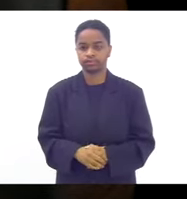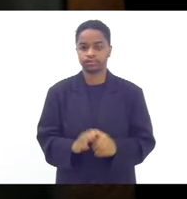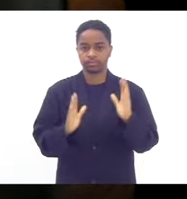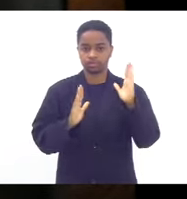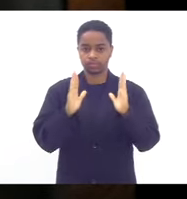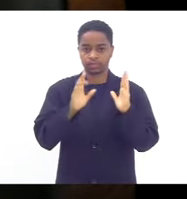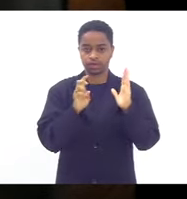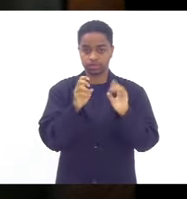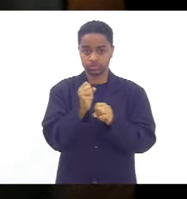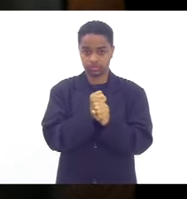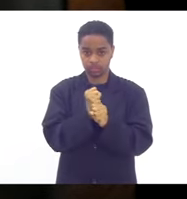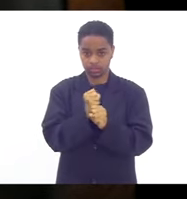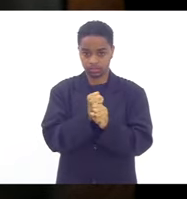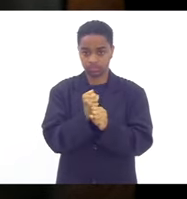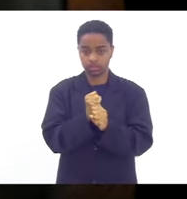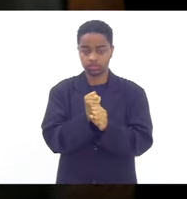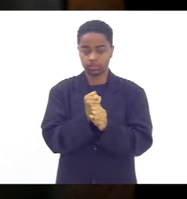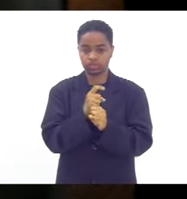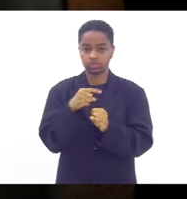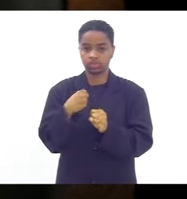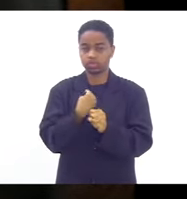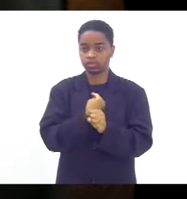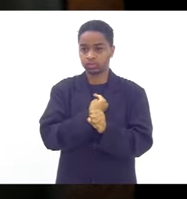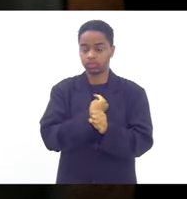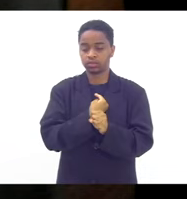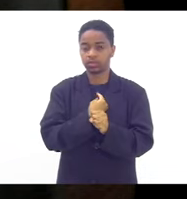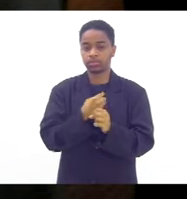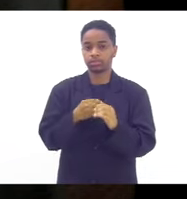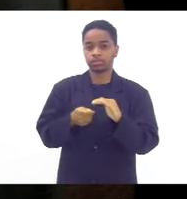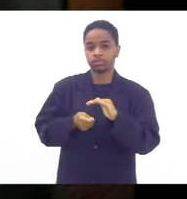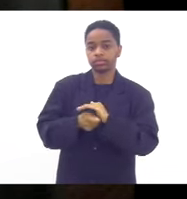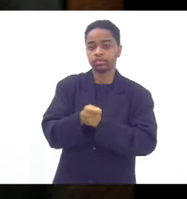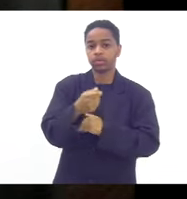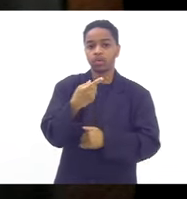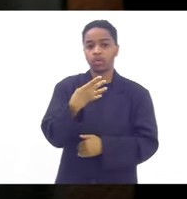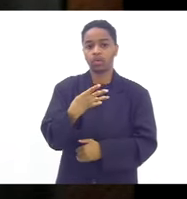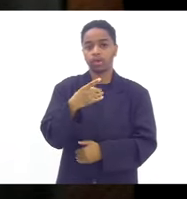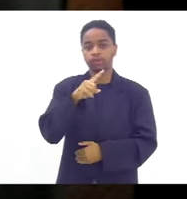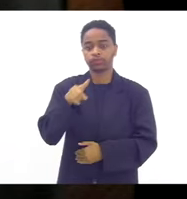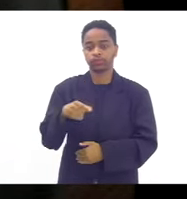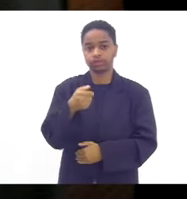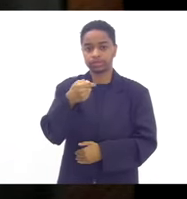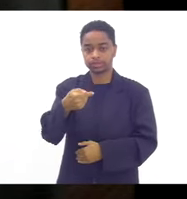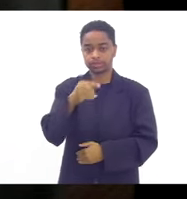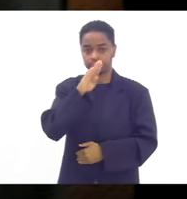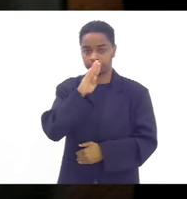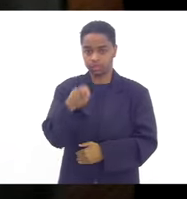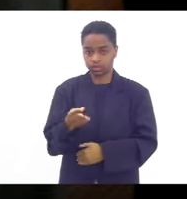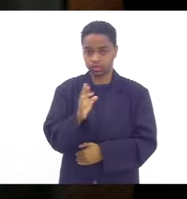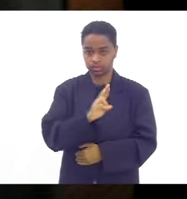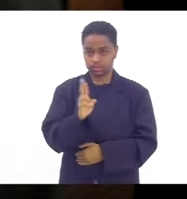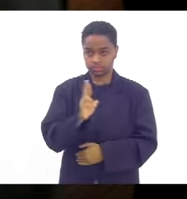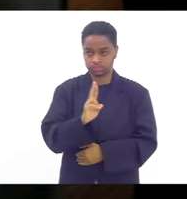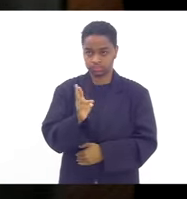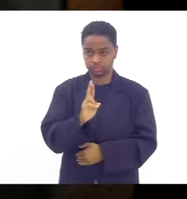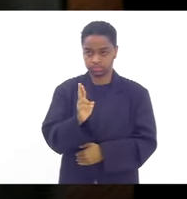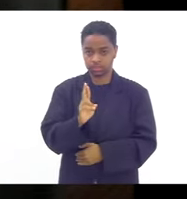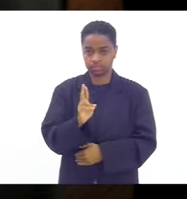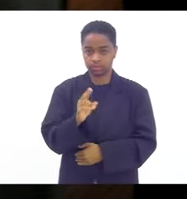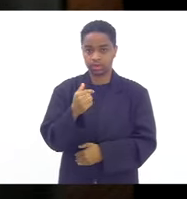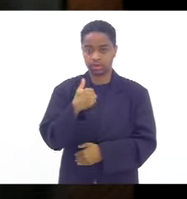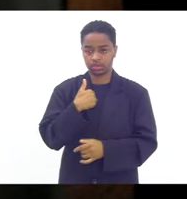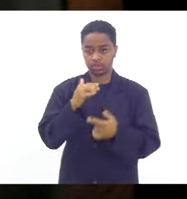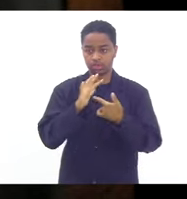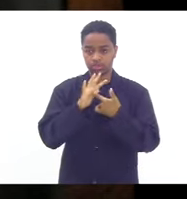5 anos, investimos 4,7 bilhões de reais, que irei mostrar na